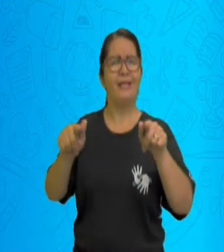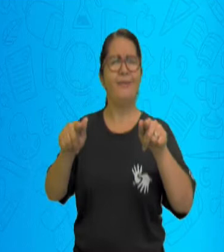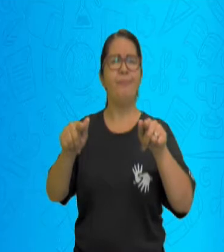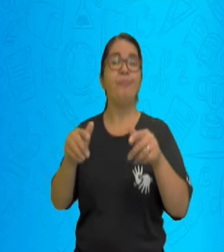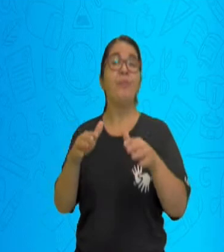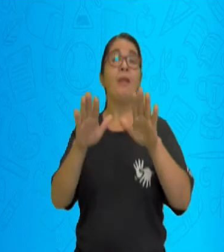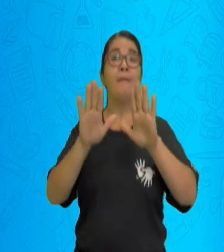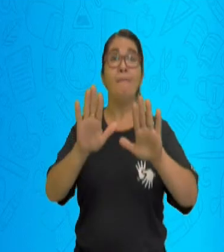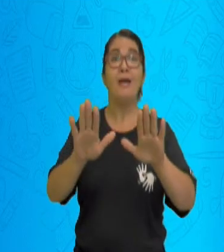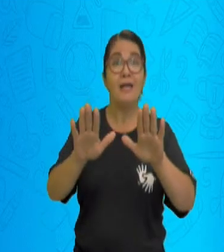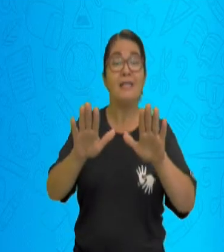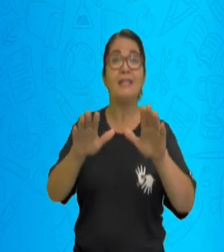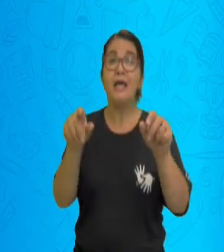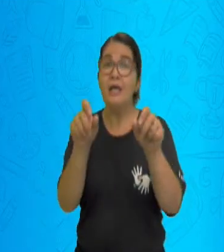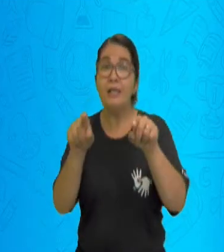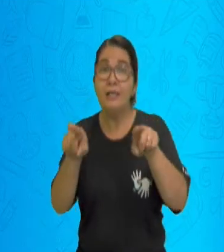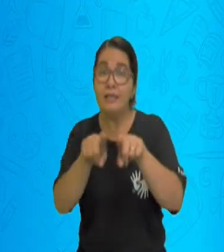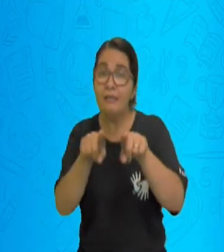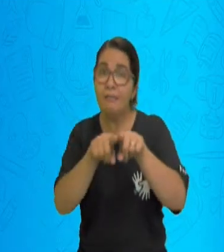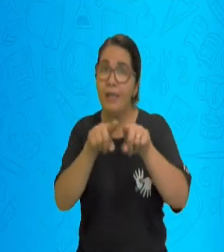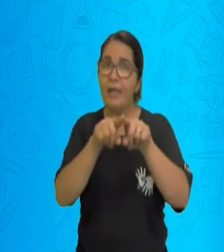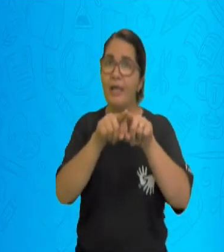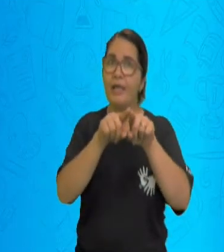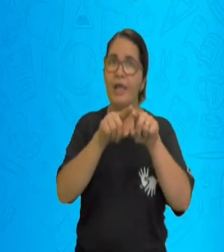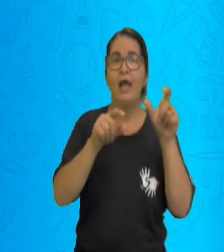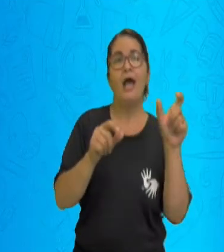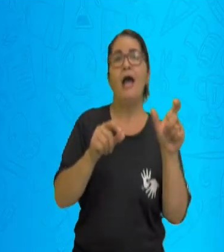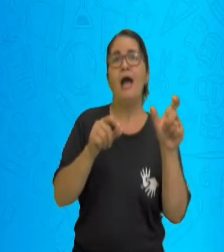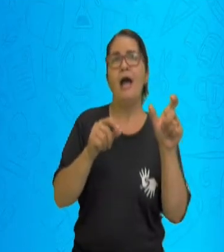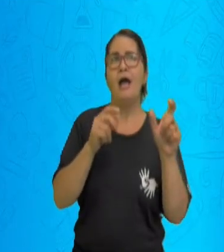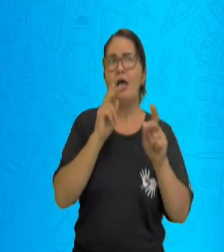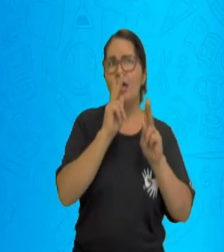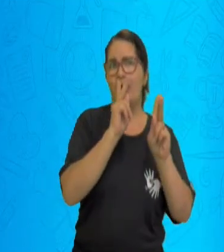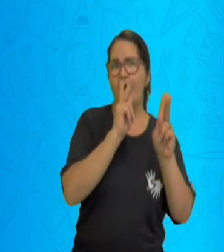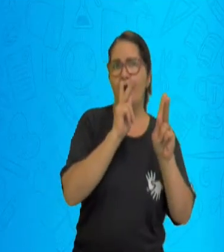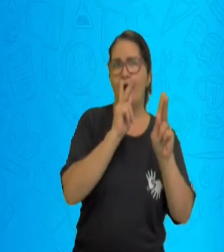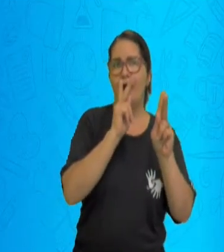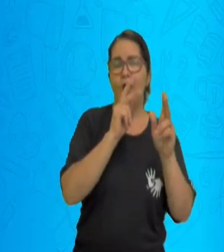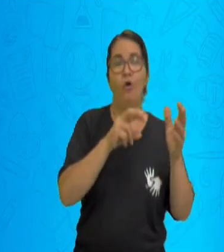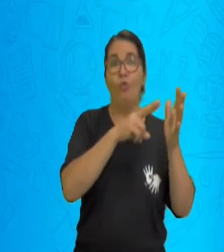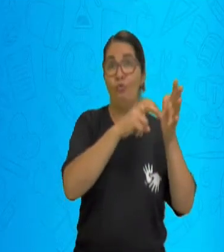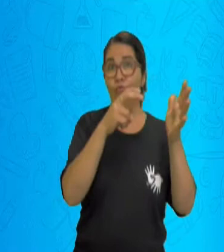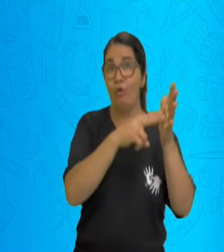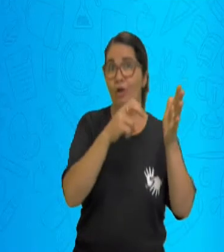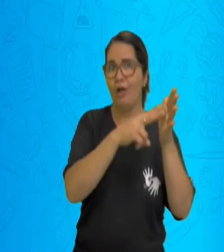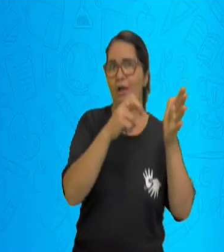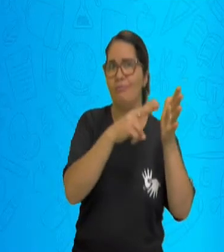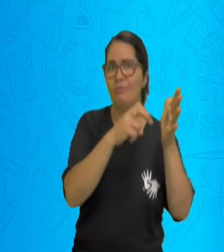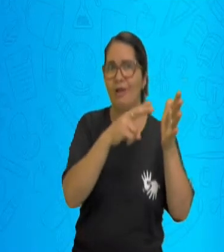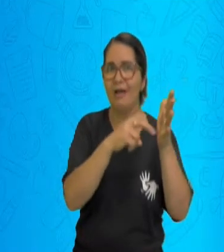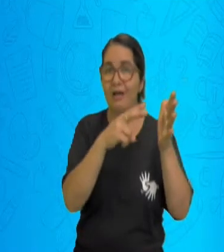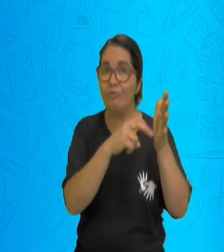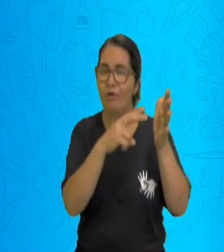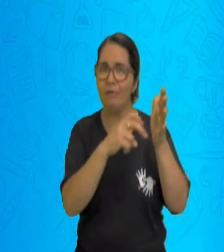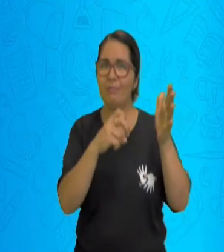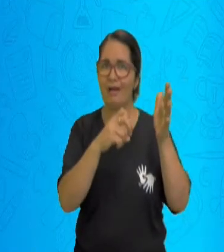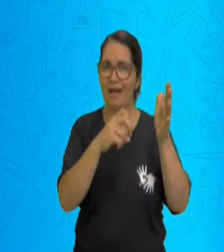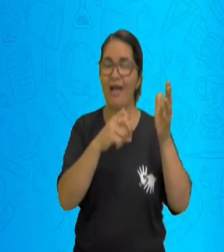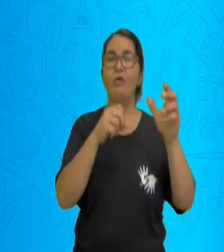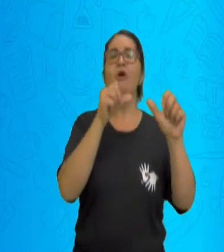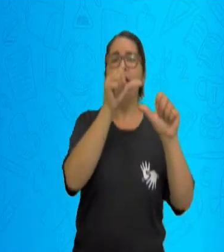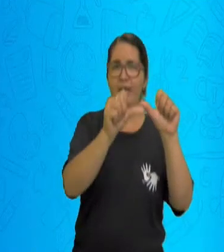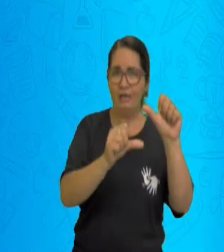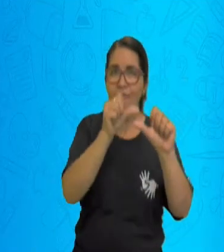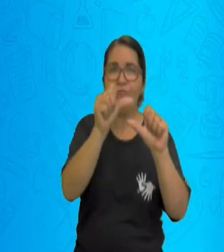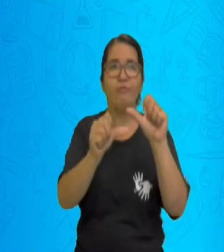flexão adequada. É um vocabulário totalmente rico, vasto. Realmente, quando eu utilizo para